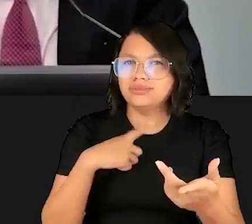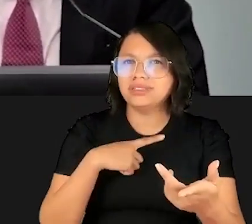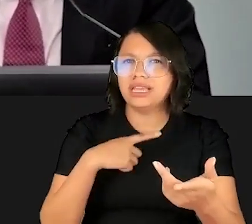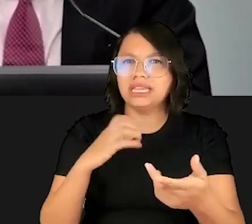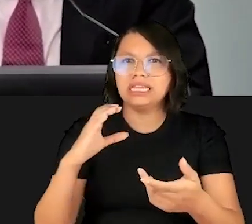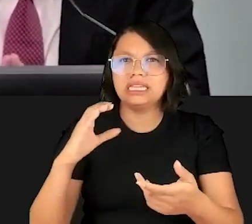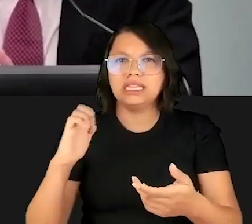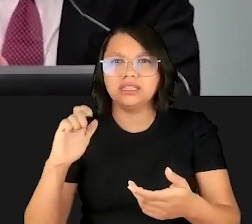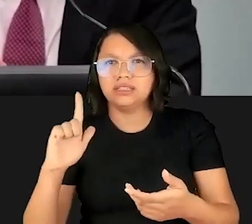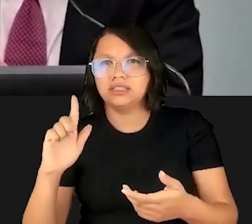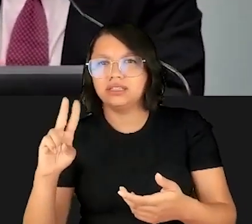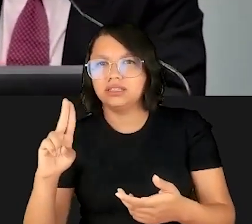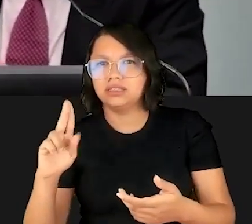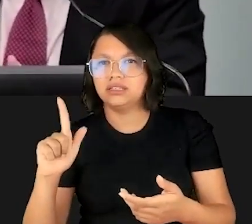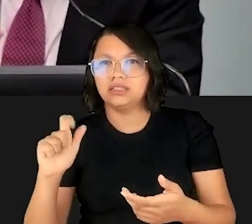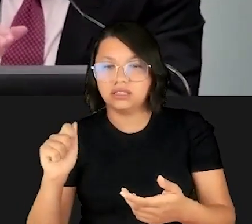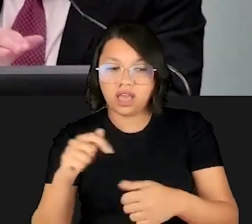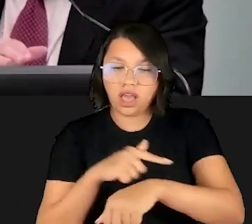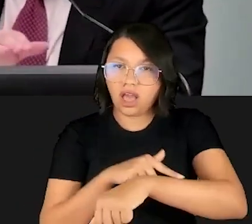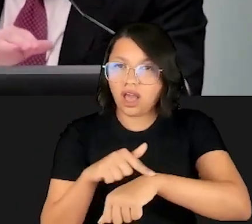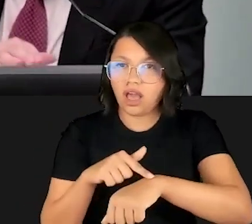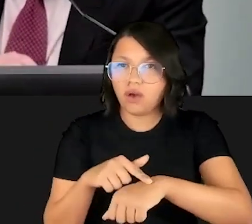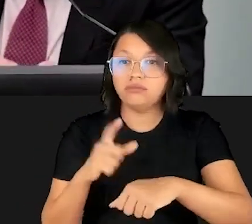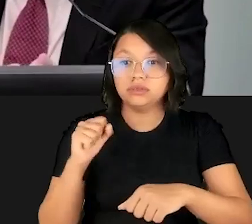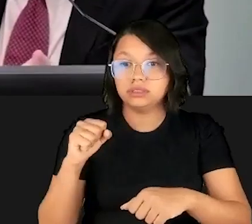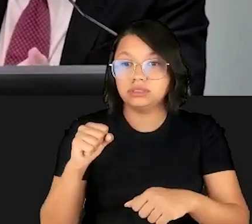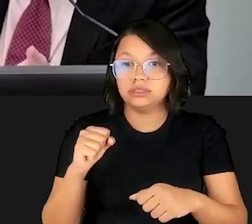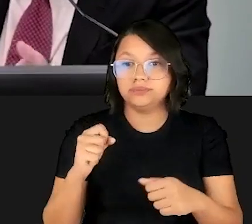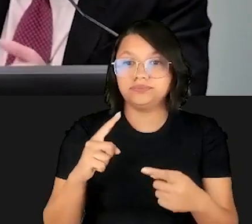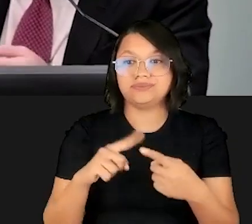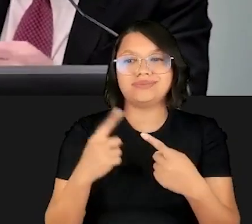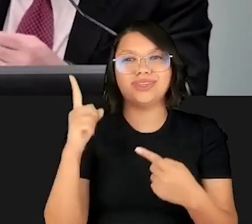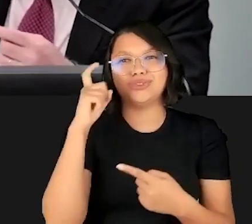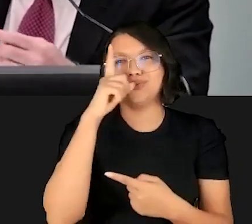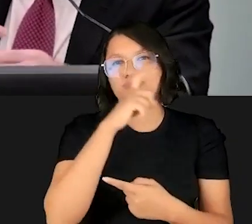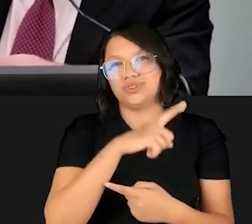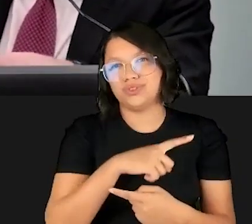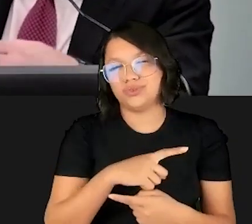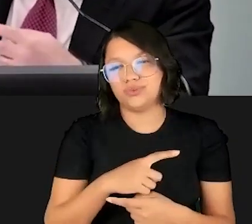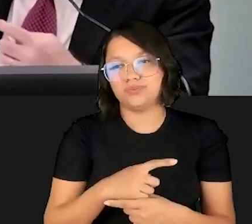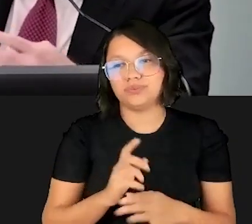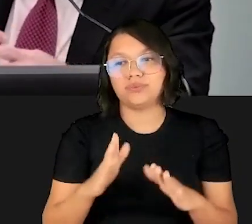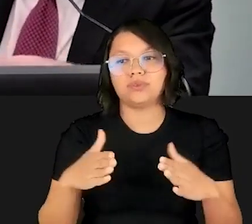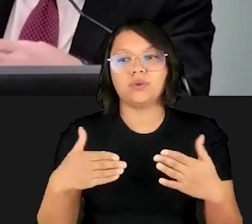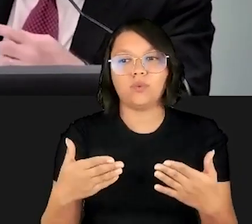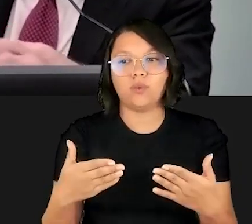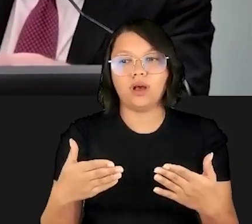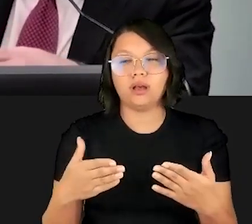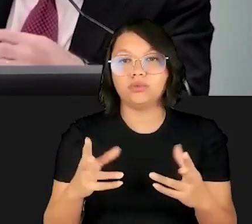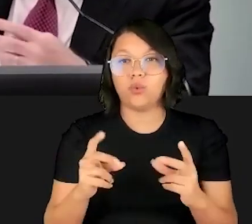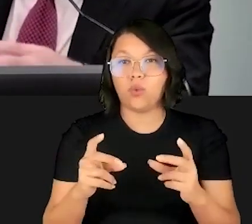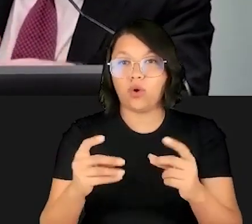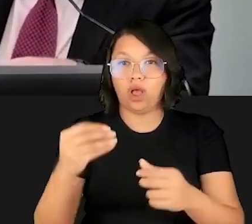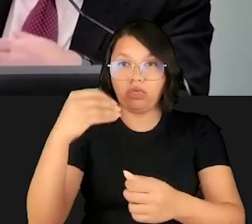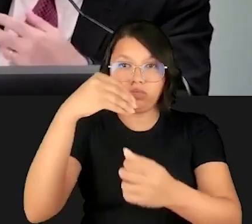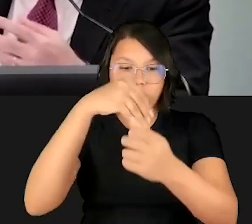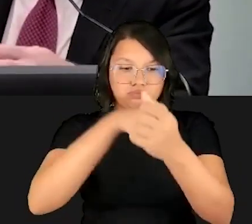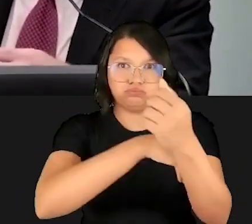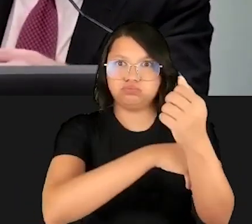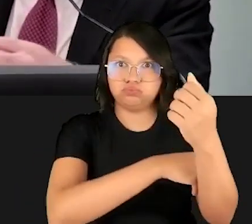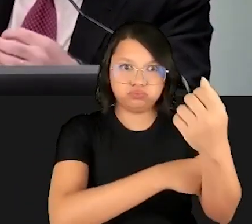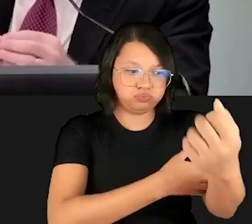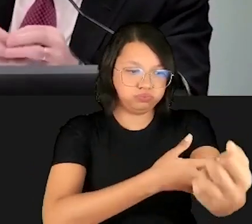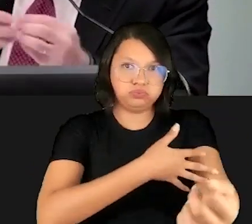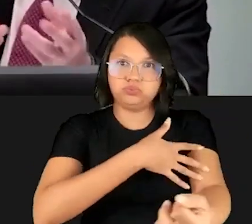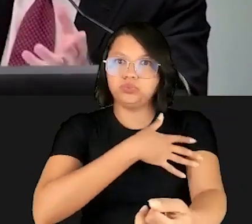no câncer? E é muito difícil, porque quando uma célula entra na circulação, as forças físicas dentro de